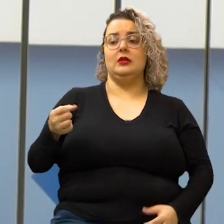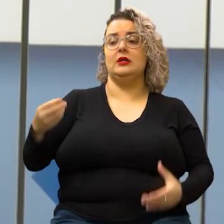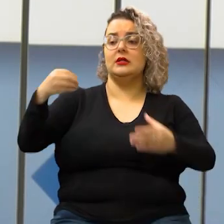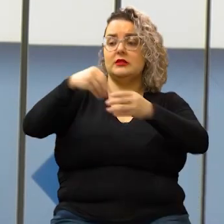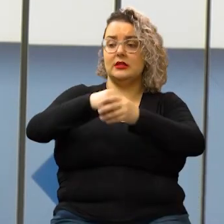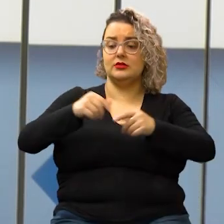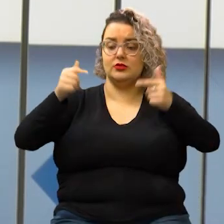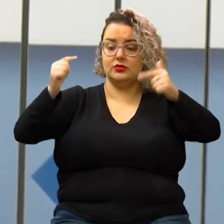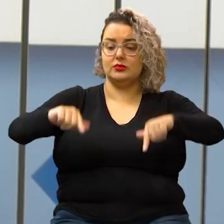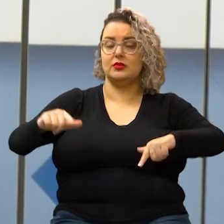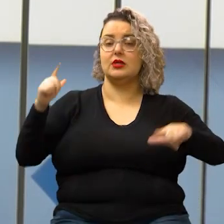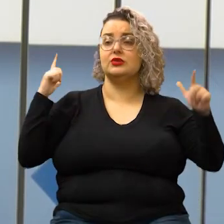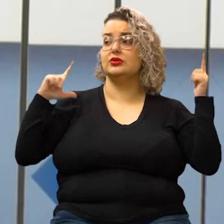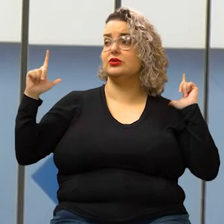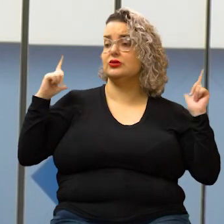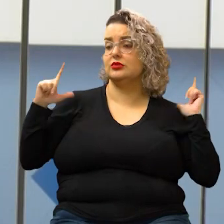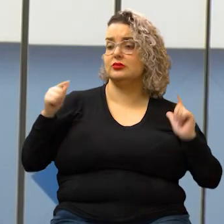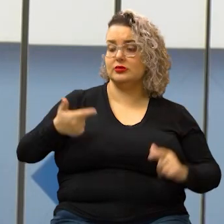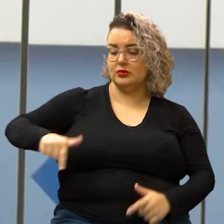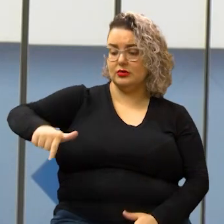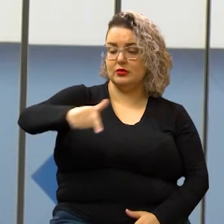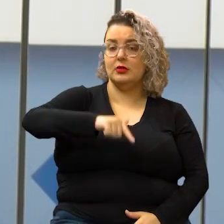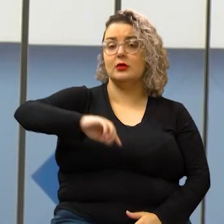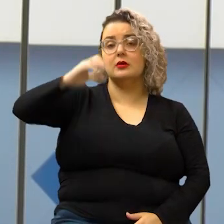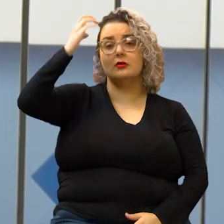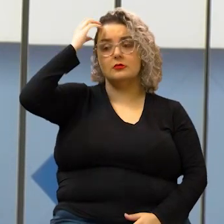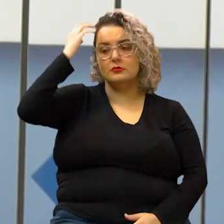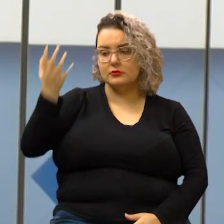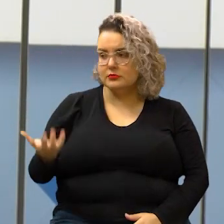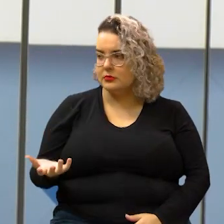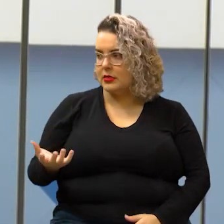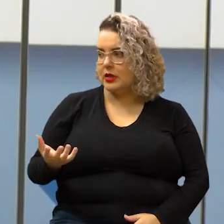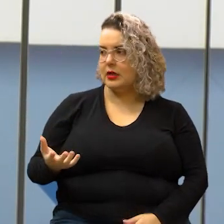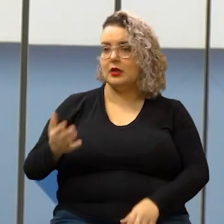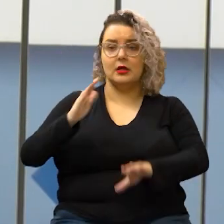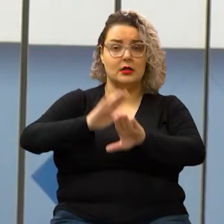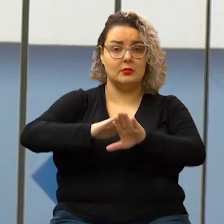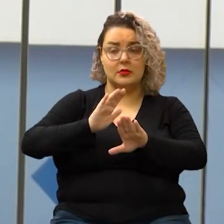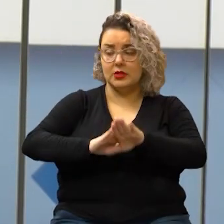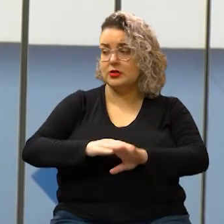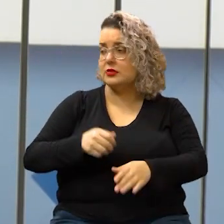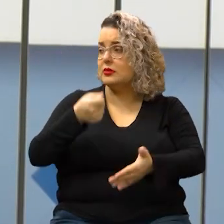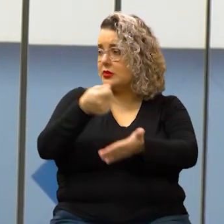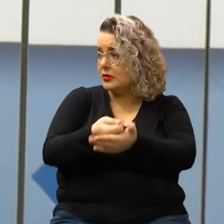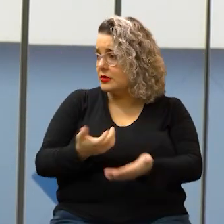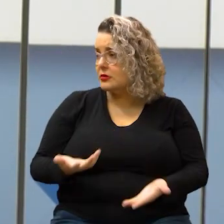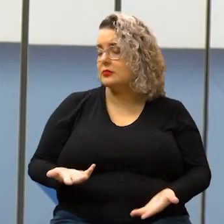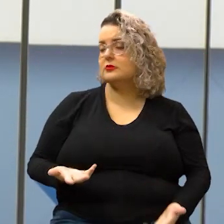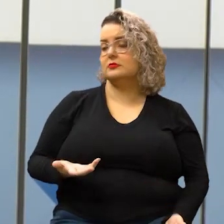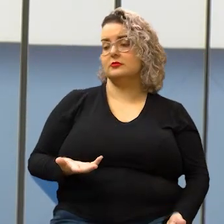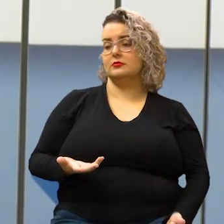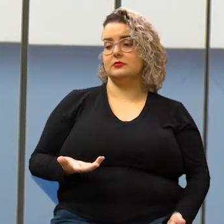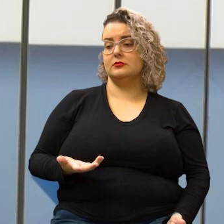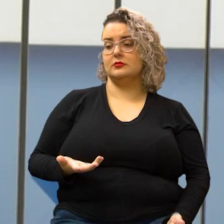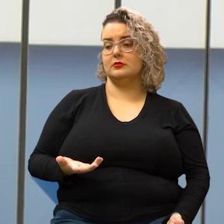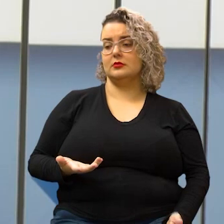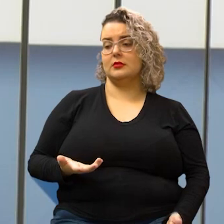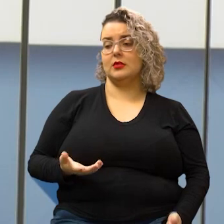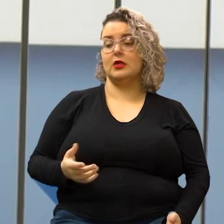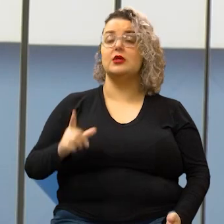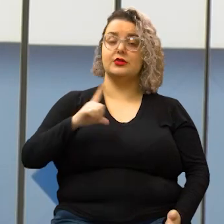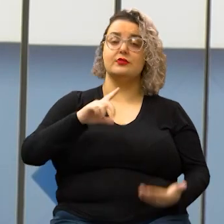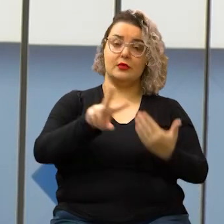de lazer aqui em Campinas, dentro do Parque Taquaral. E medidas foram adotadas, e medidas que deram um